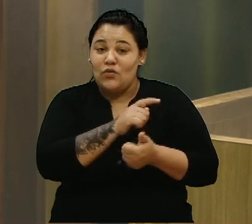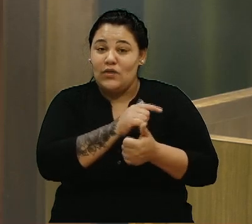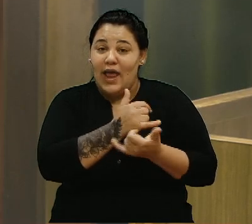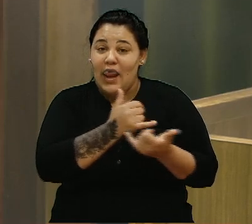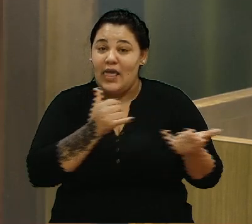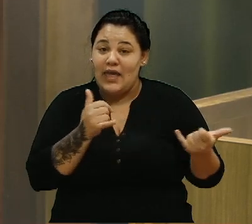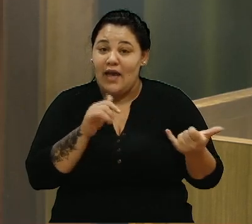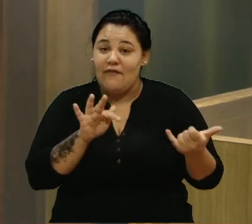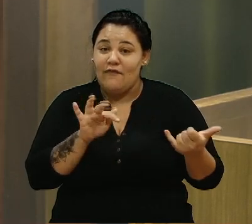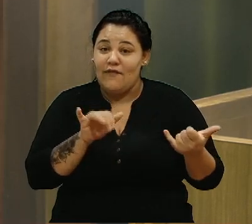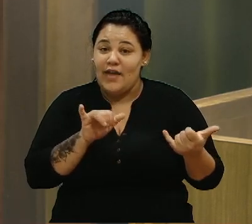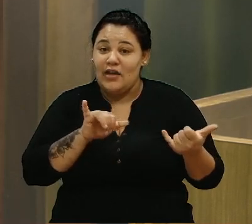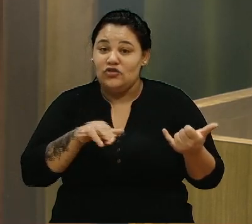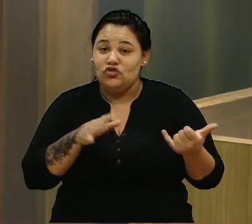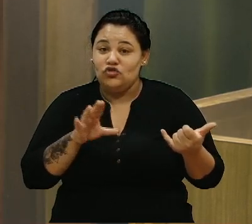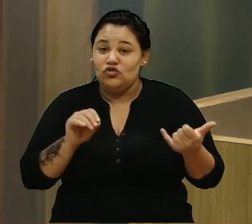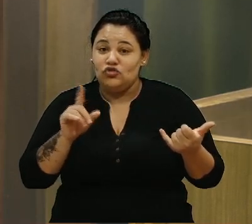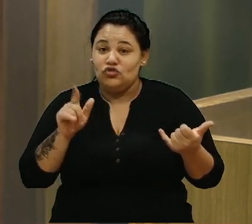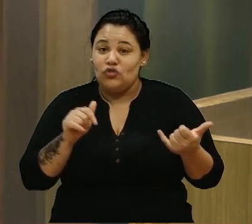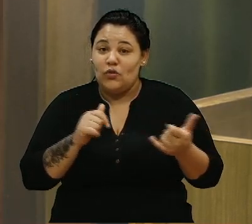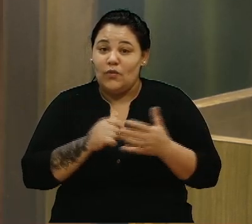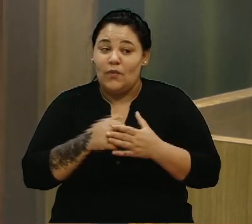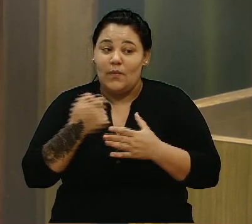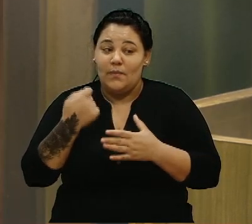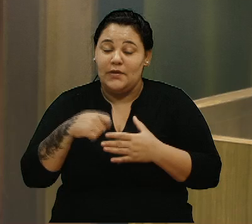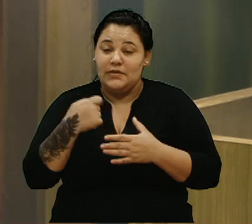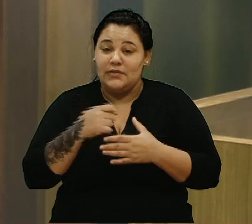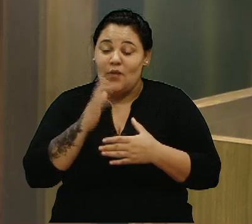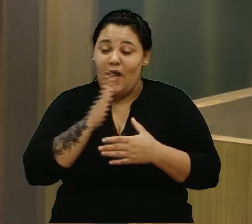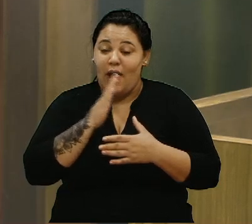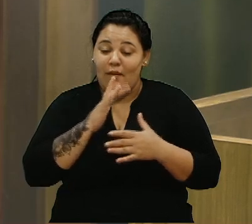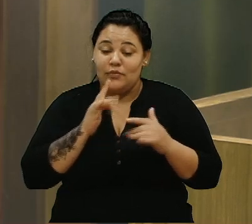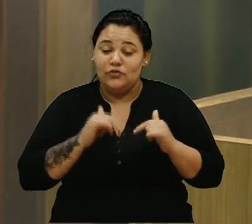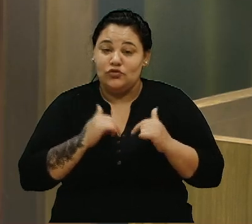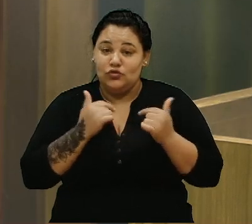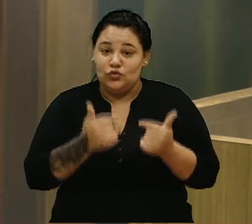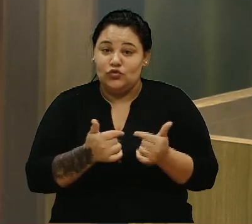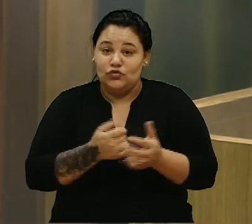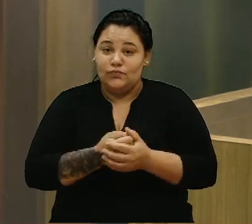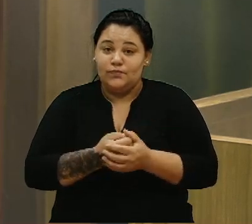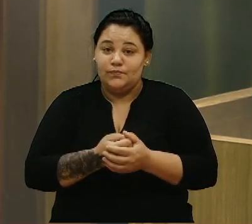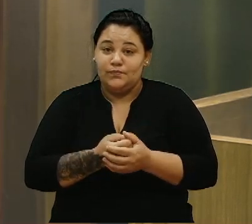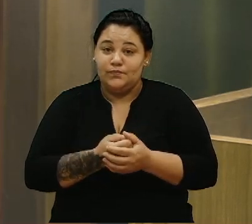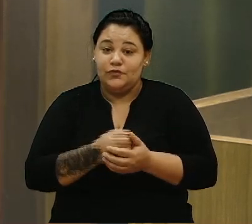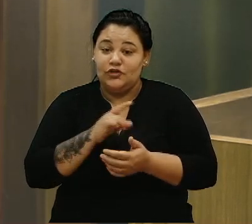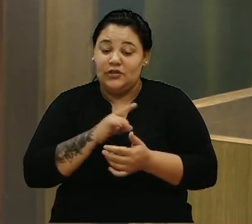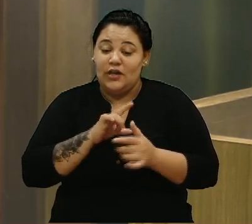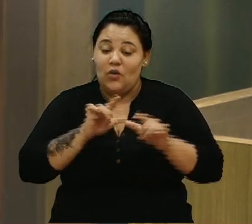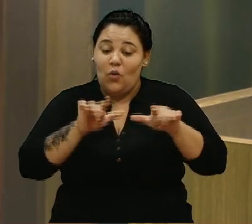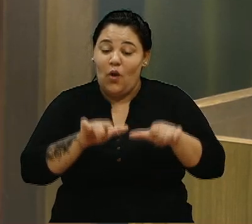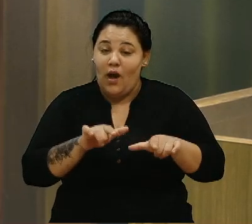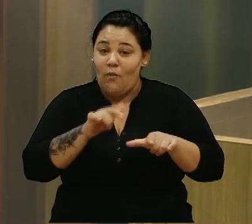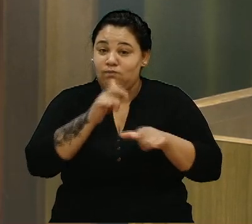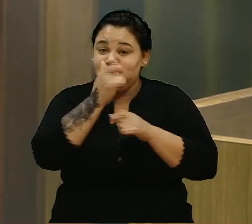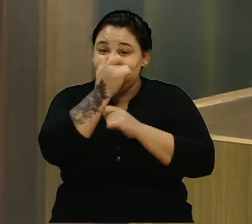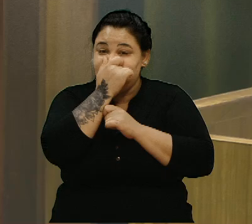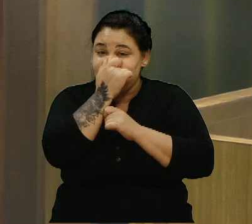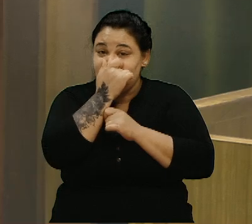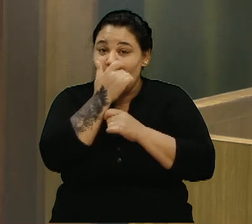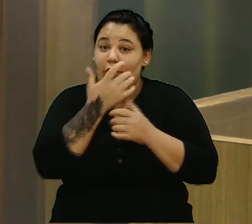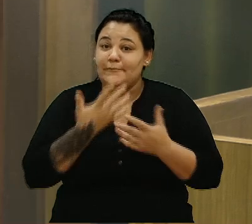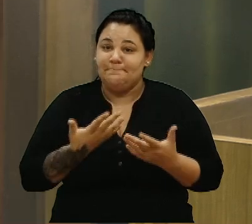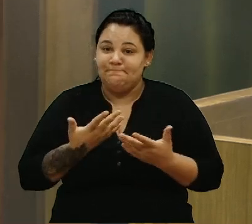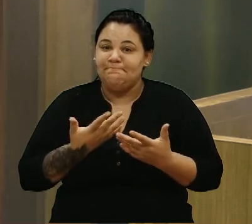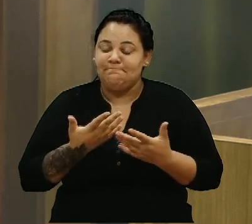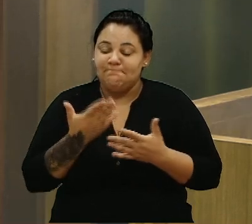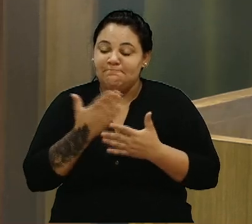Então precisamos medidas urgentes, colegas. Sob pena de termos salas lotadas. E aqui